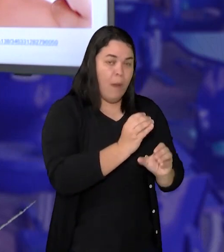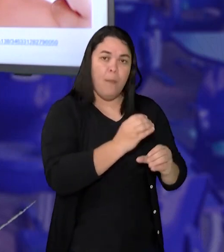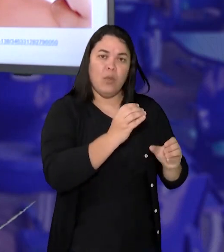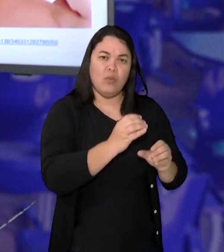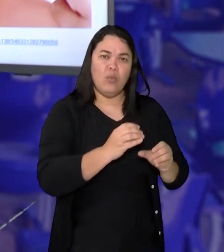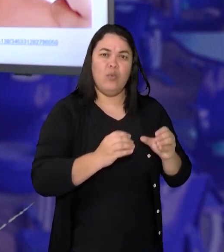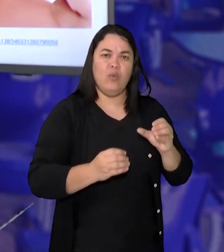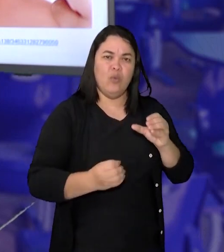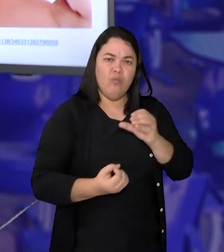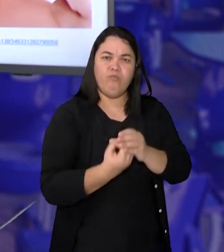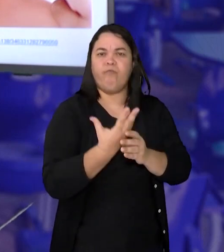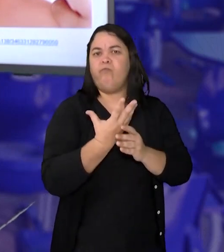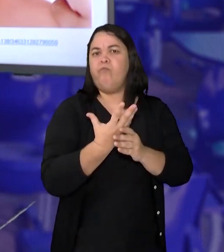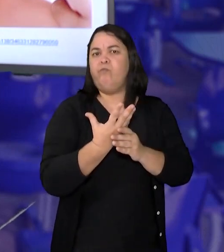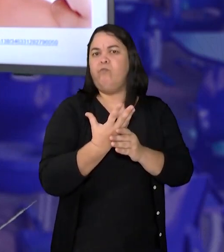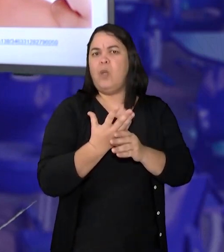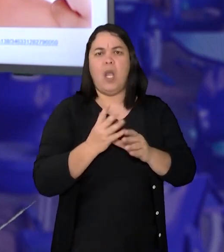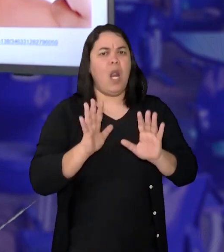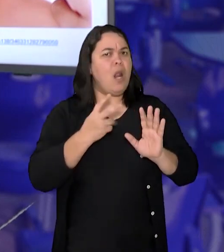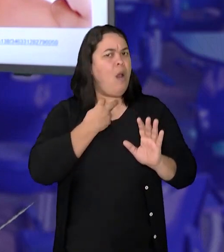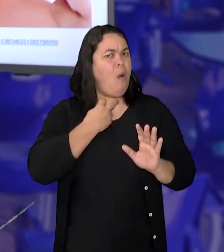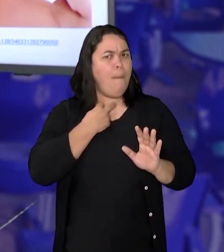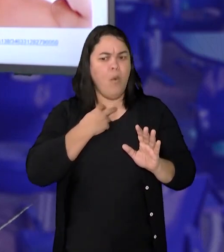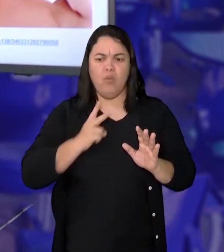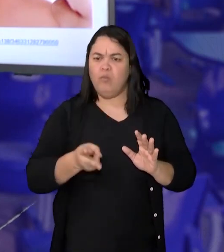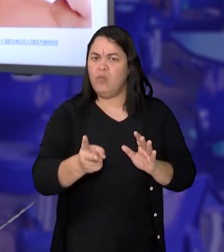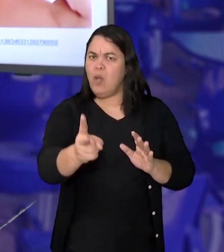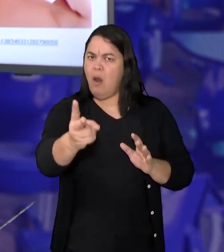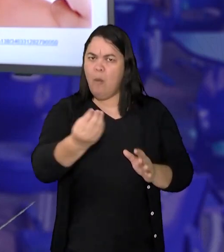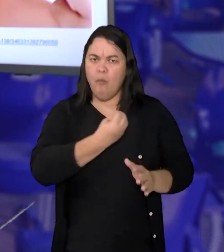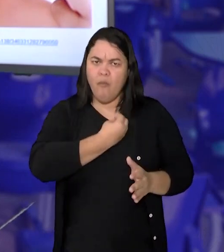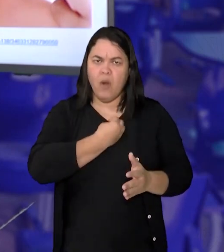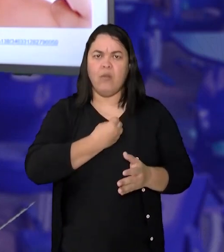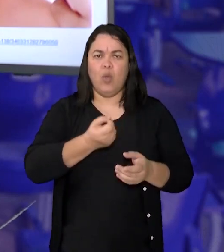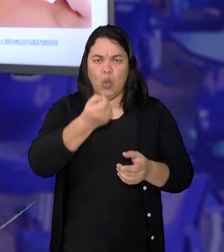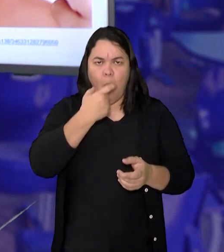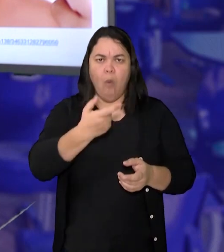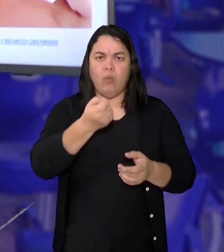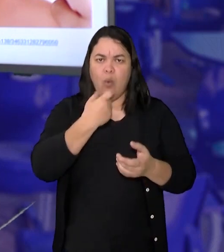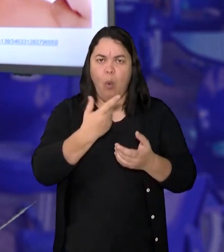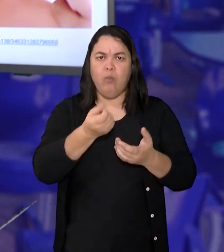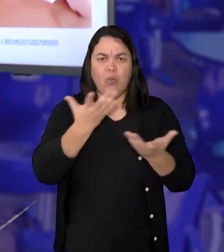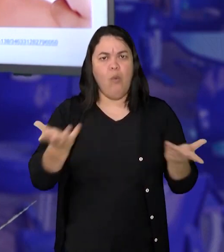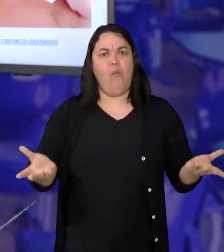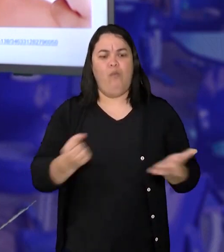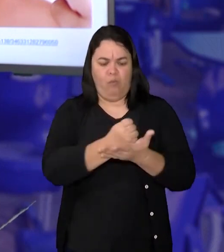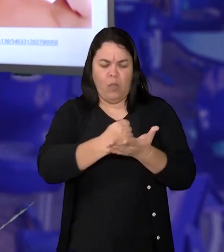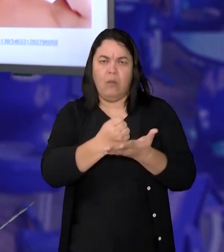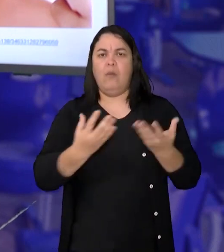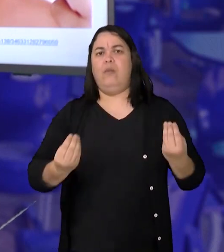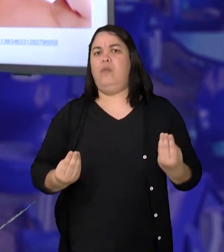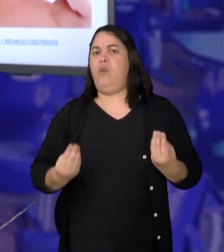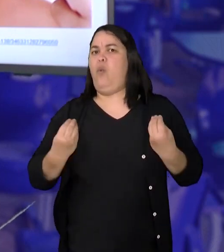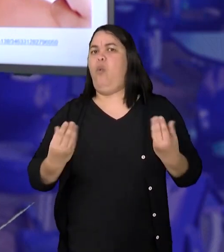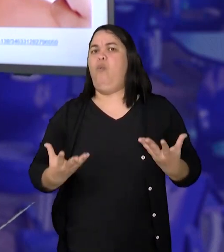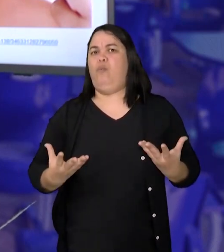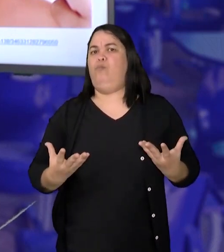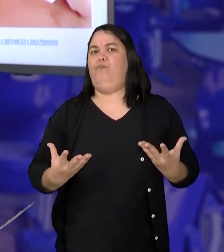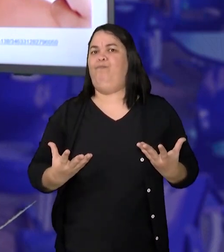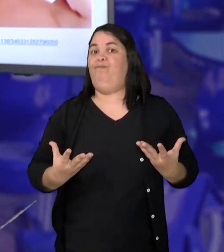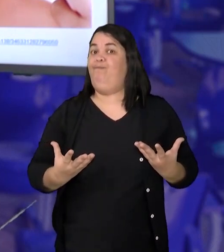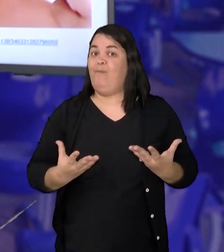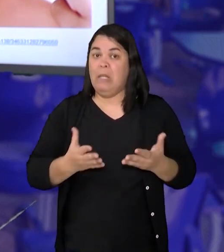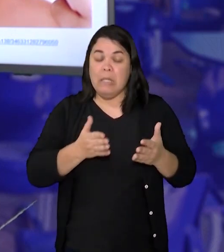laboratório. E isso não é para ser utilizado em todos os momentos. Por quê? Se eu utilizo esse tipo de medicamento em todos